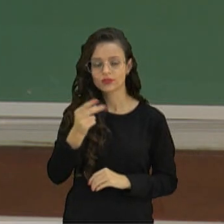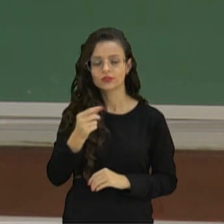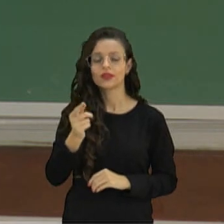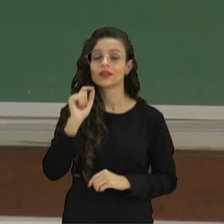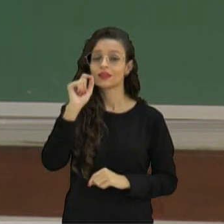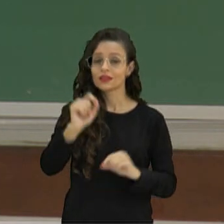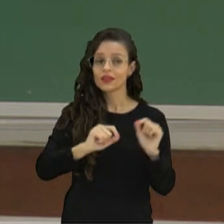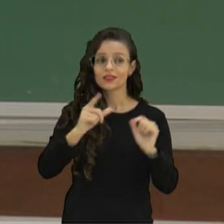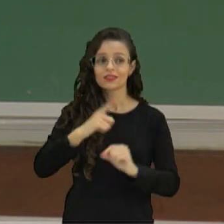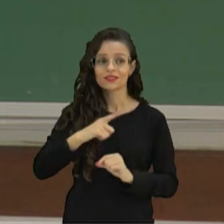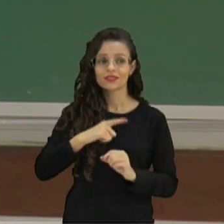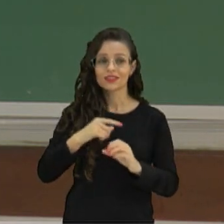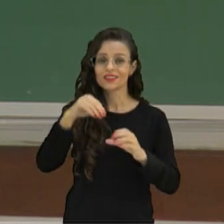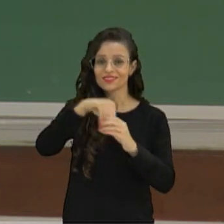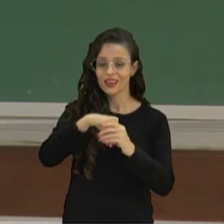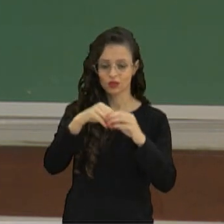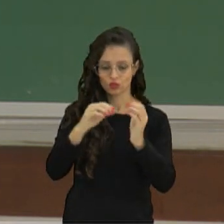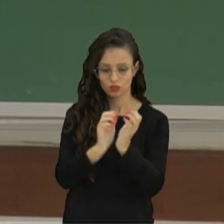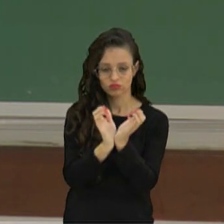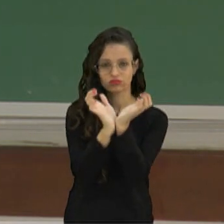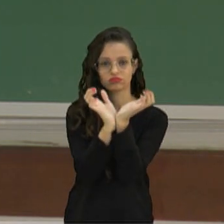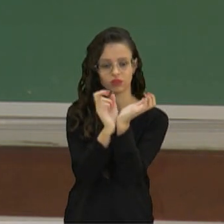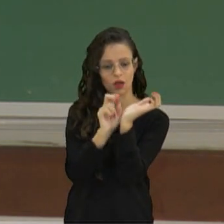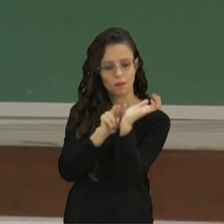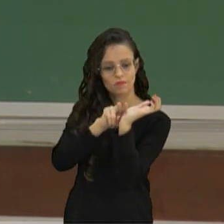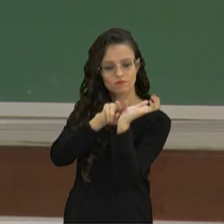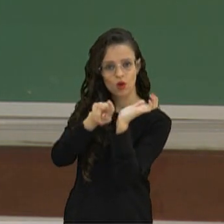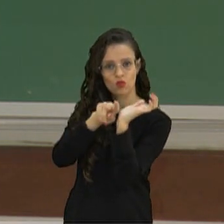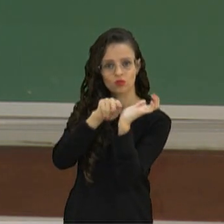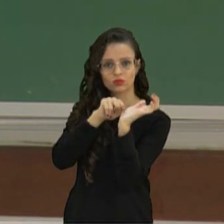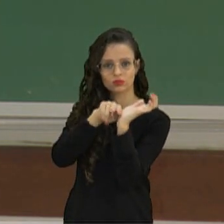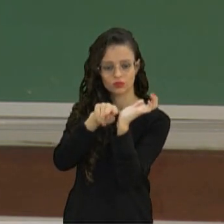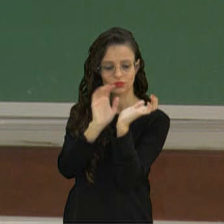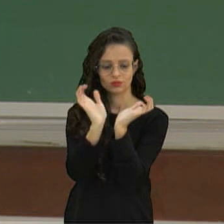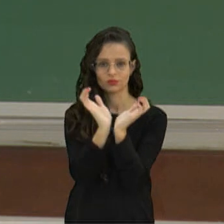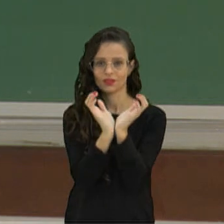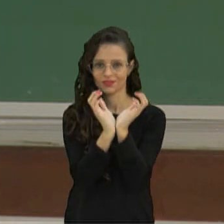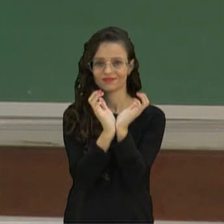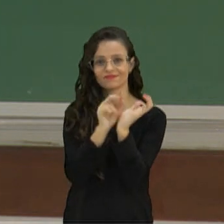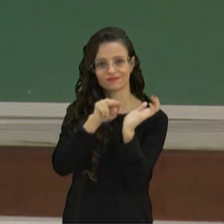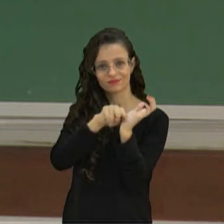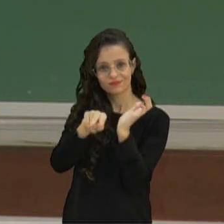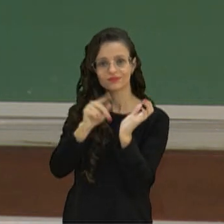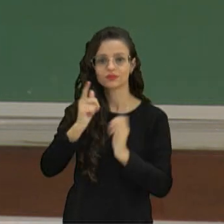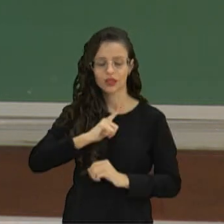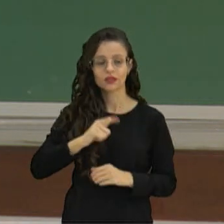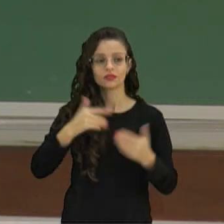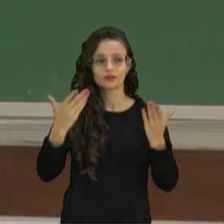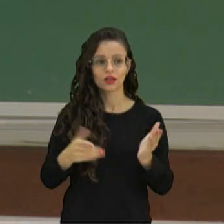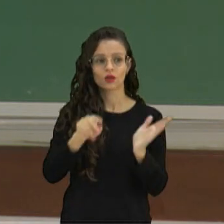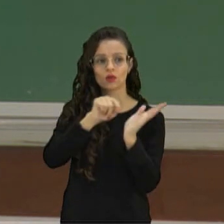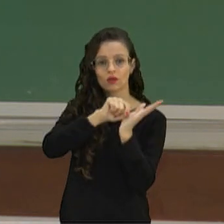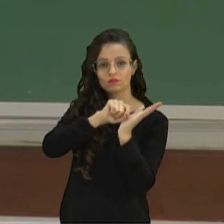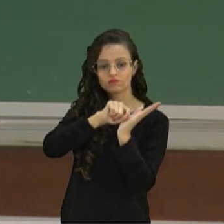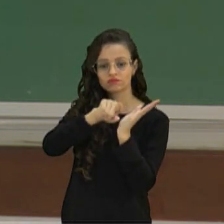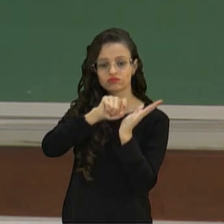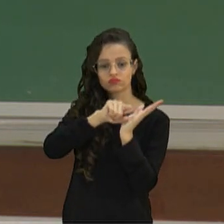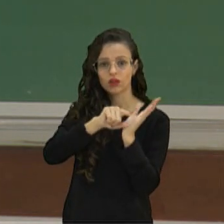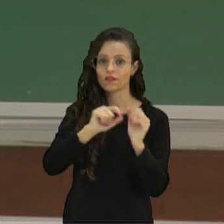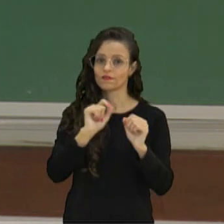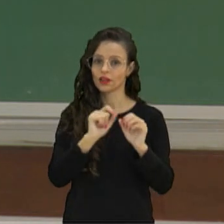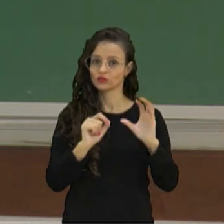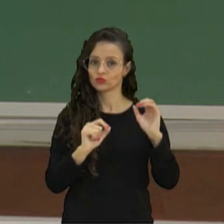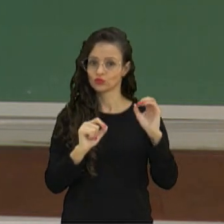hermafrodita, ela tem os dois órgãos dentro da própria flor. A própria planta tem. Então o que acontece? O pistilo vai produzir